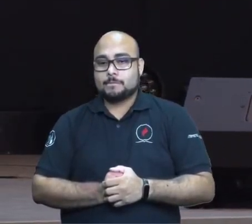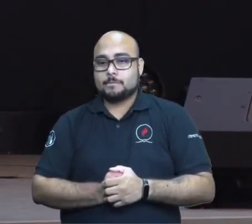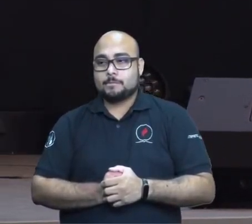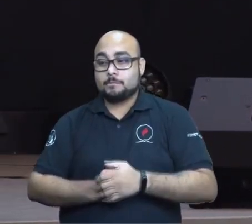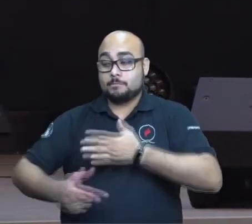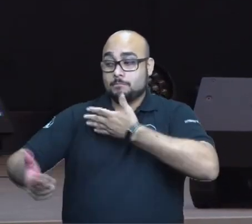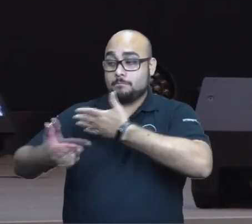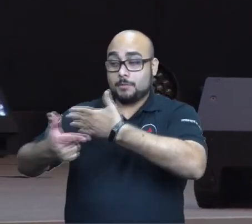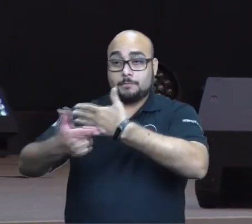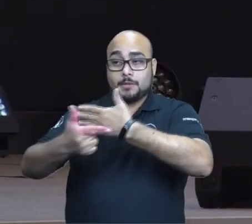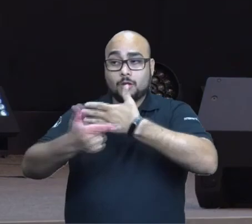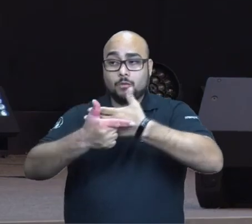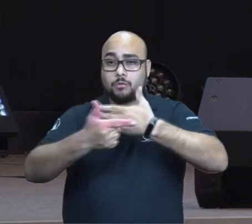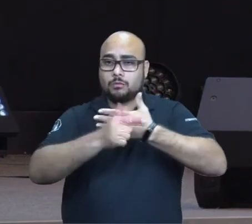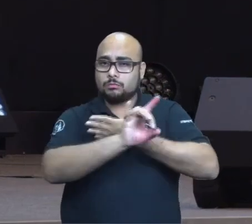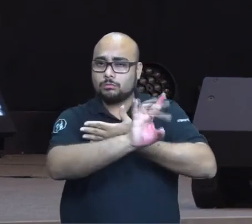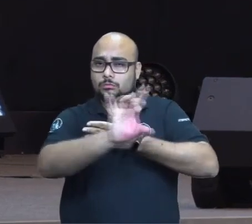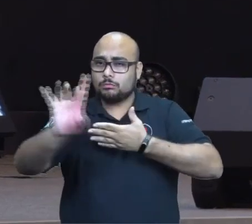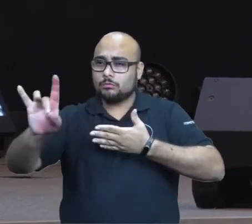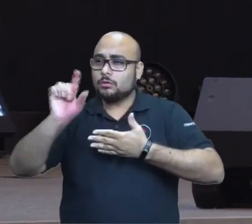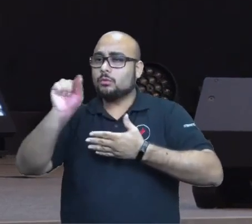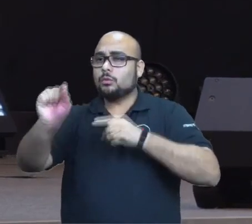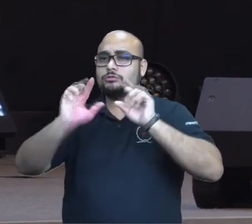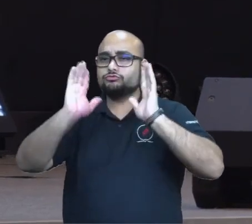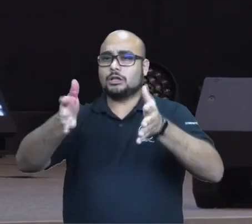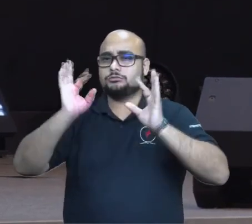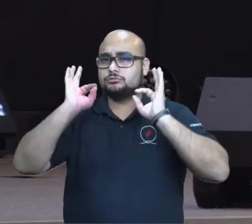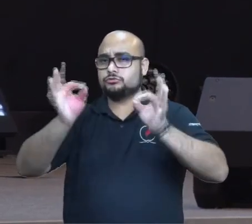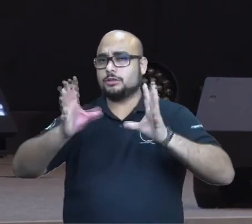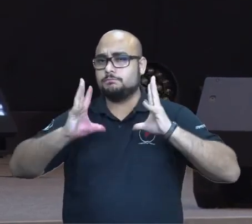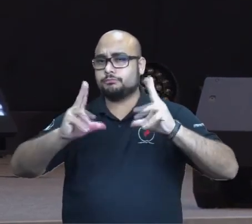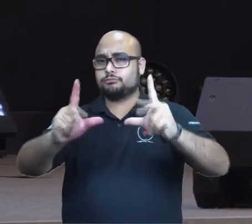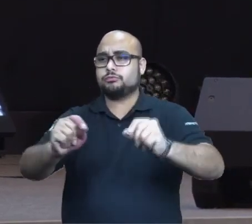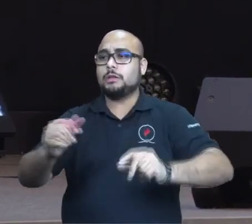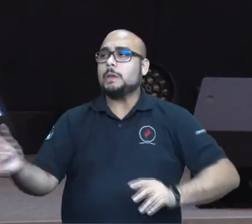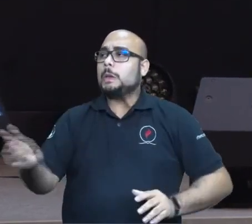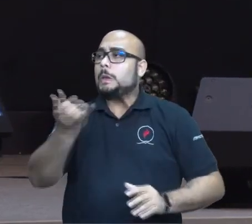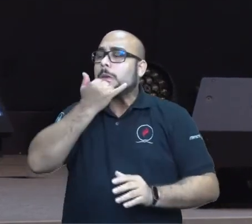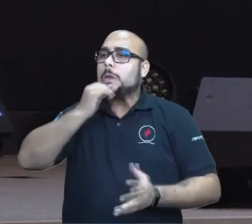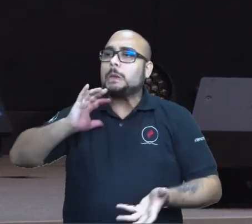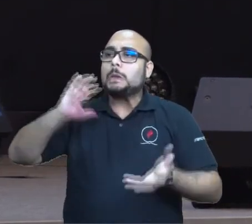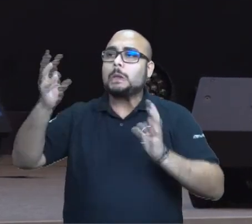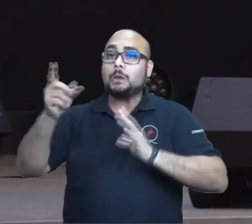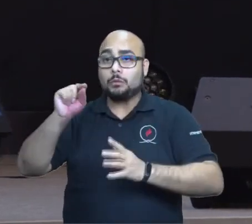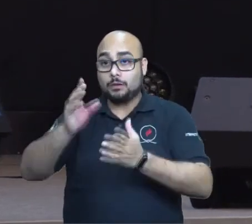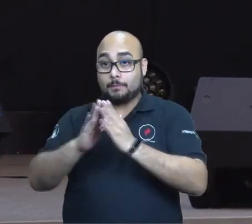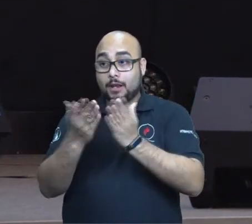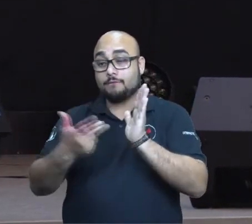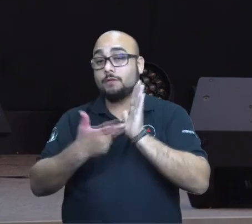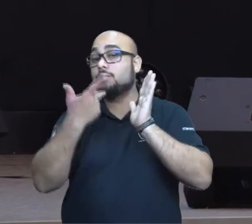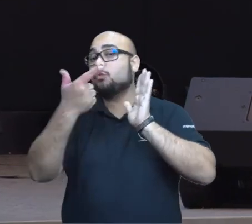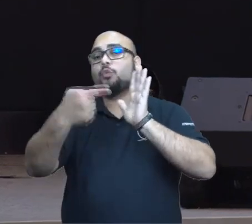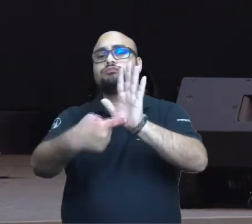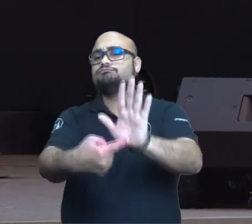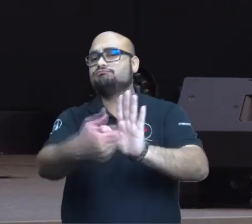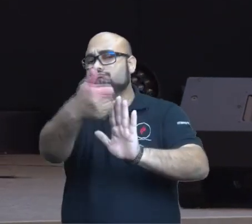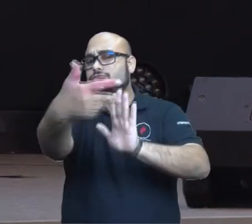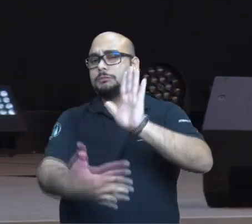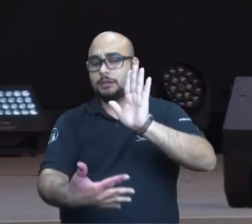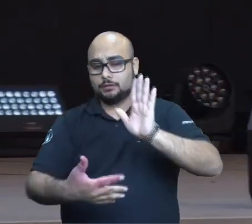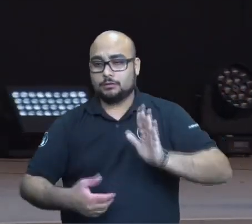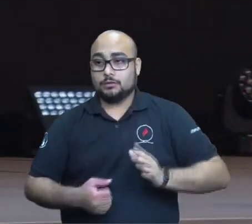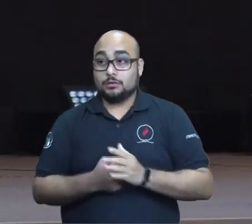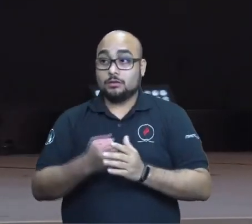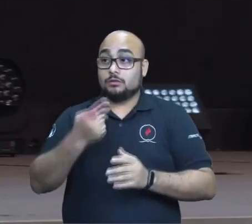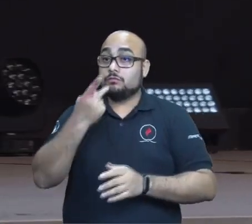corta uma viga um negócio vai dar certo aí de repente a Bíblia diz assim e um deles diga comigo um deles abre um